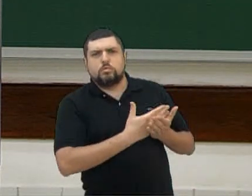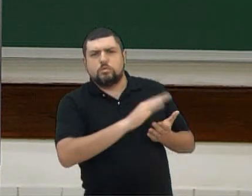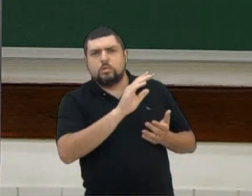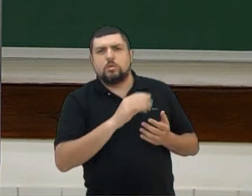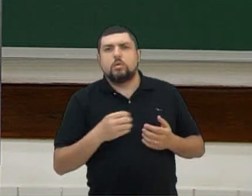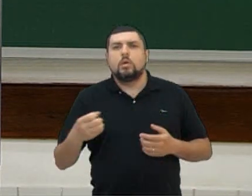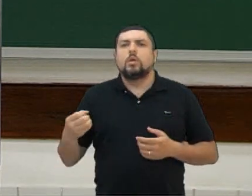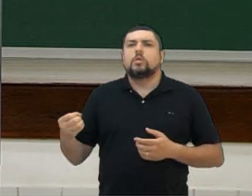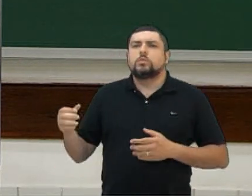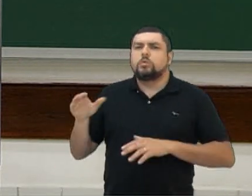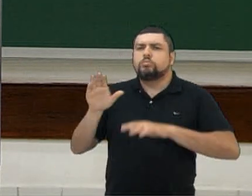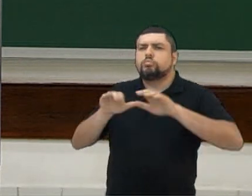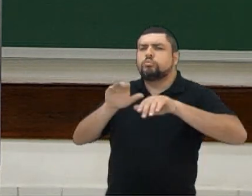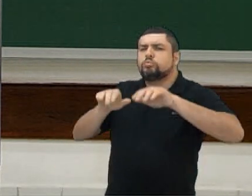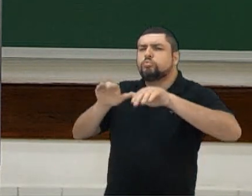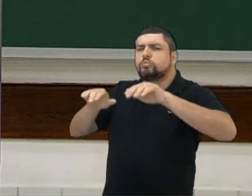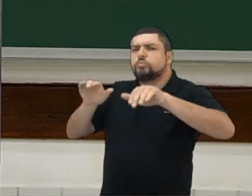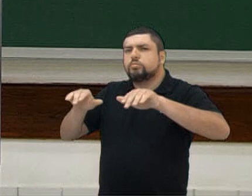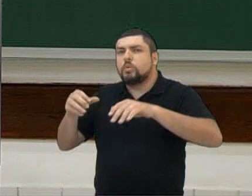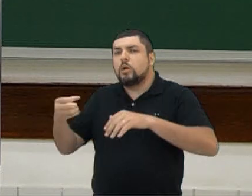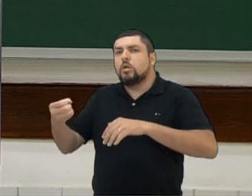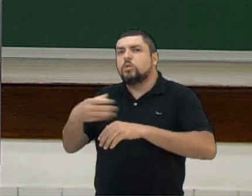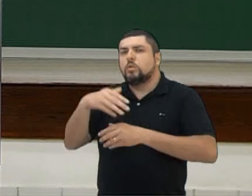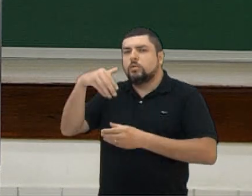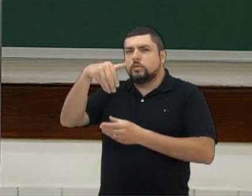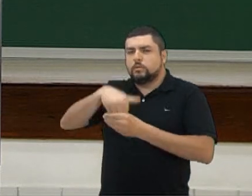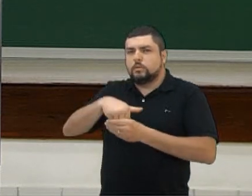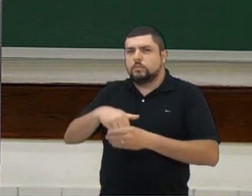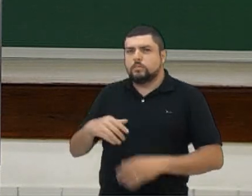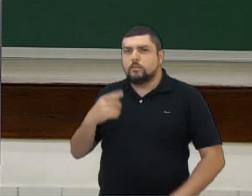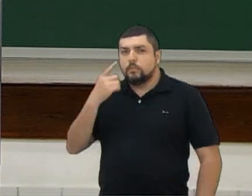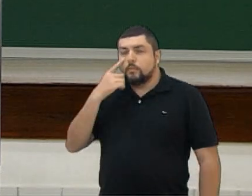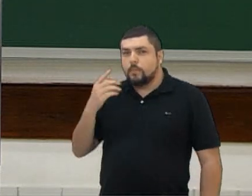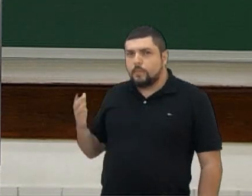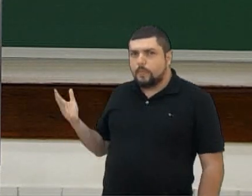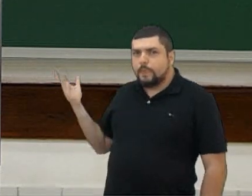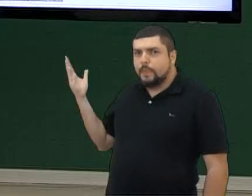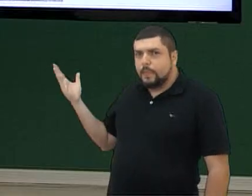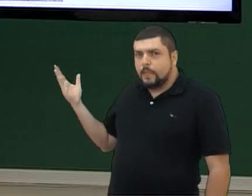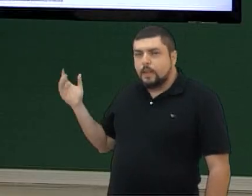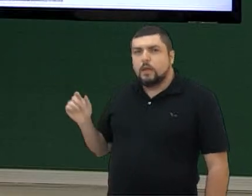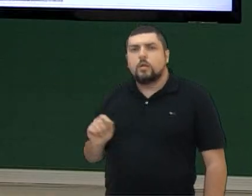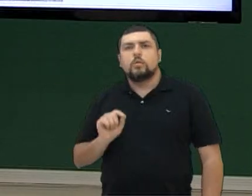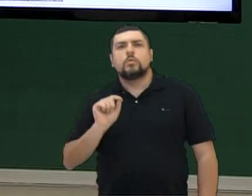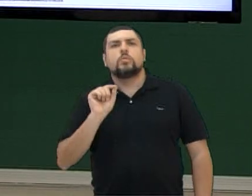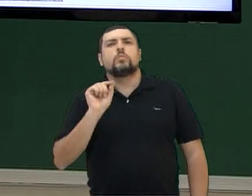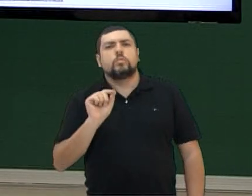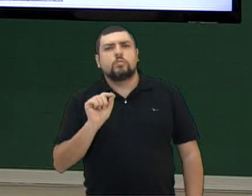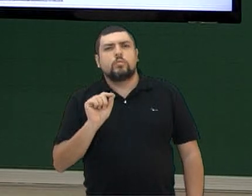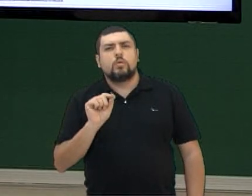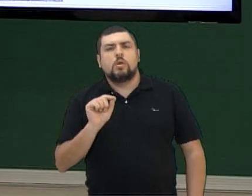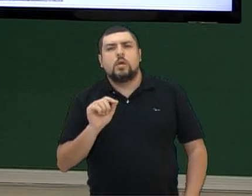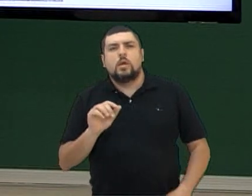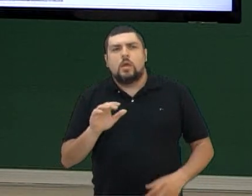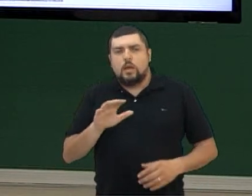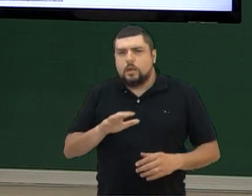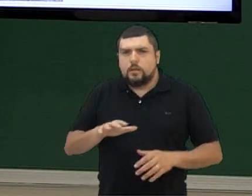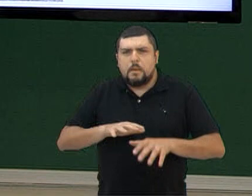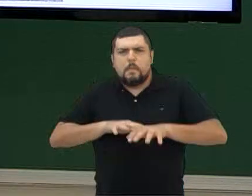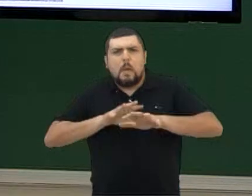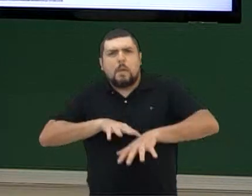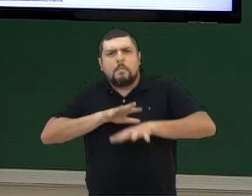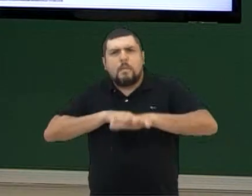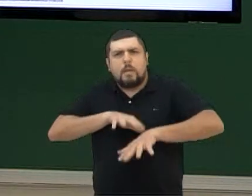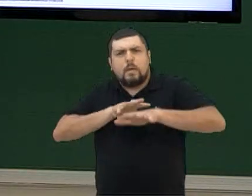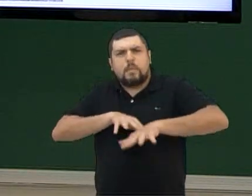novas eleições. Aqui nós temos nessa imagem uma manifestação contra o eixo, que eram as potências